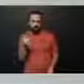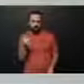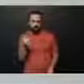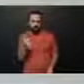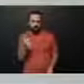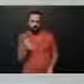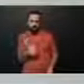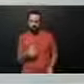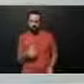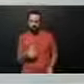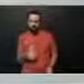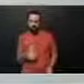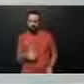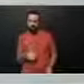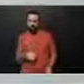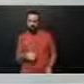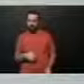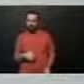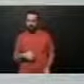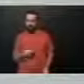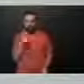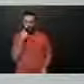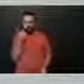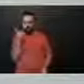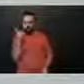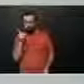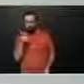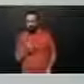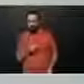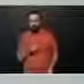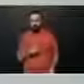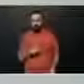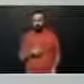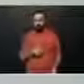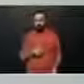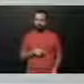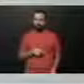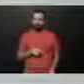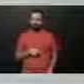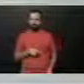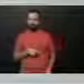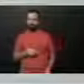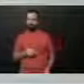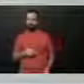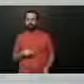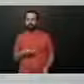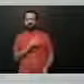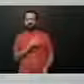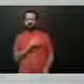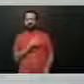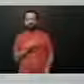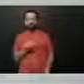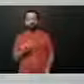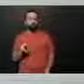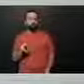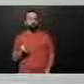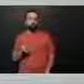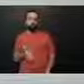256. Vocês repararam que até agora nós estávamos falando do mesmo numeral? Nós só